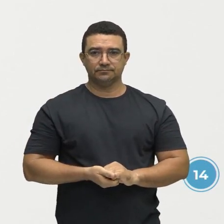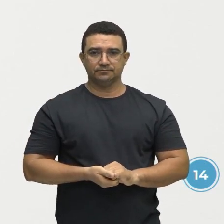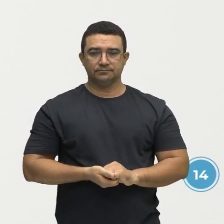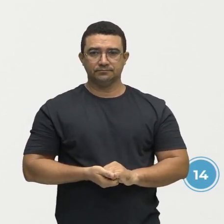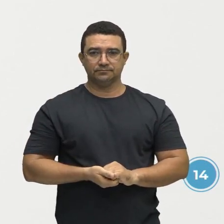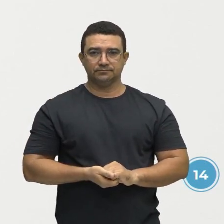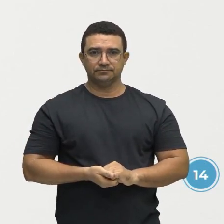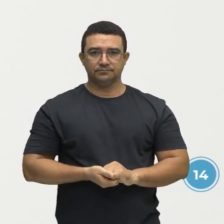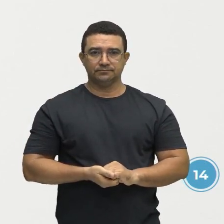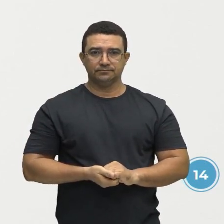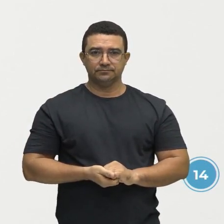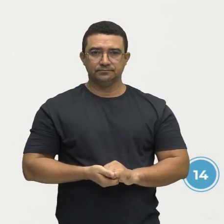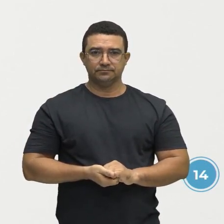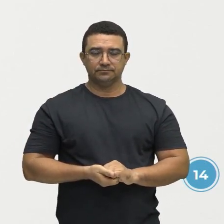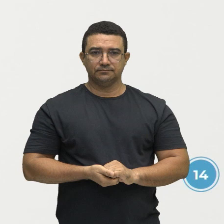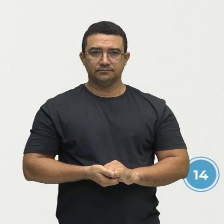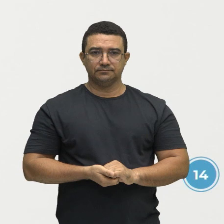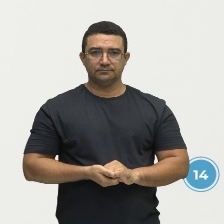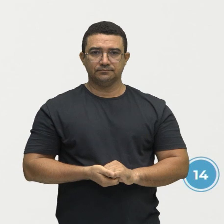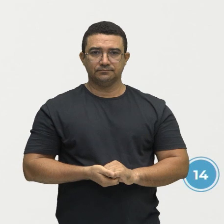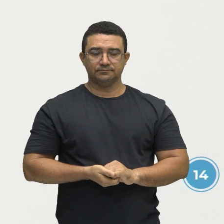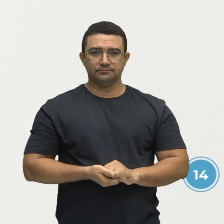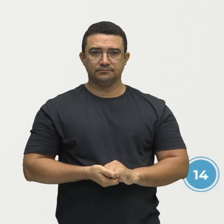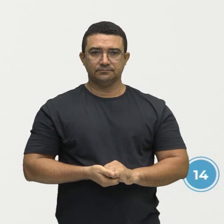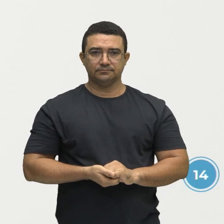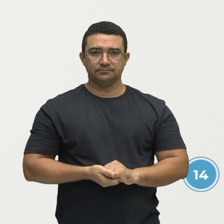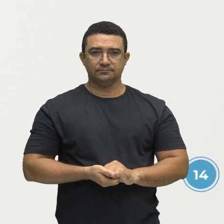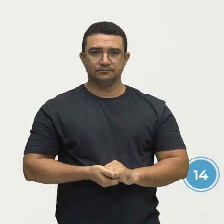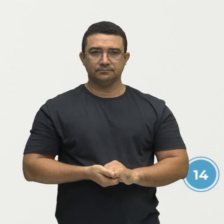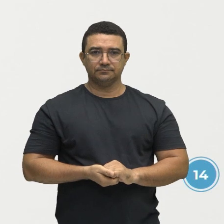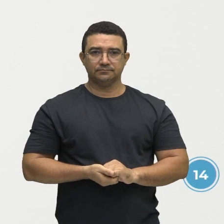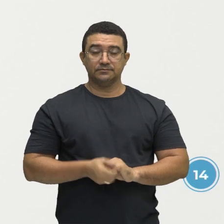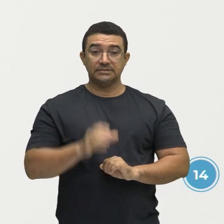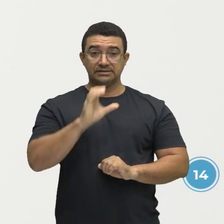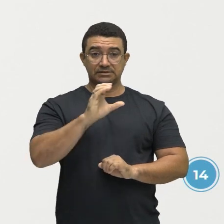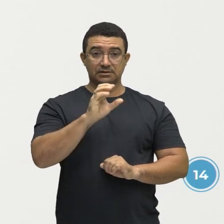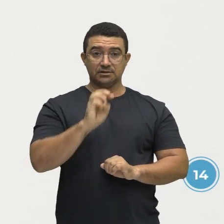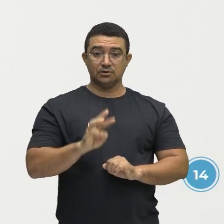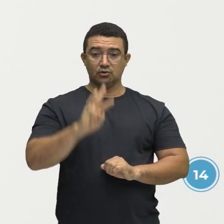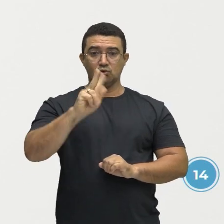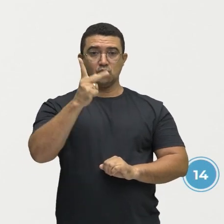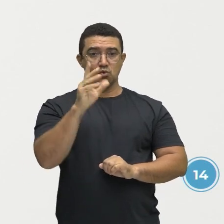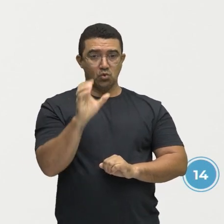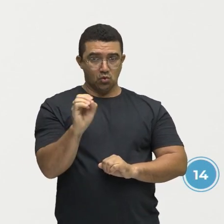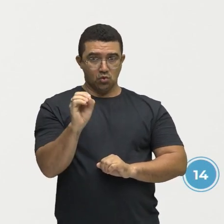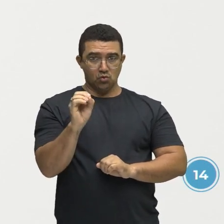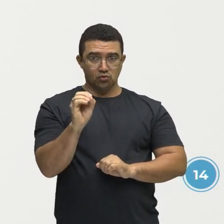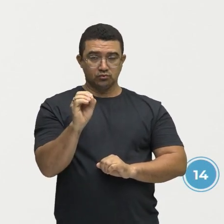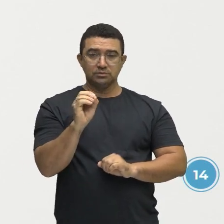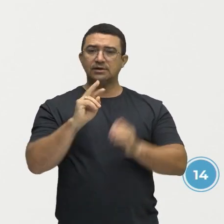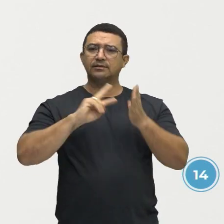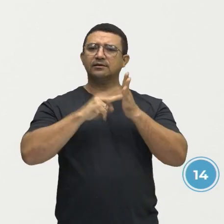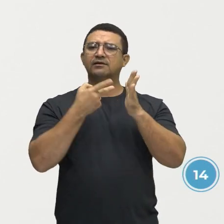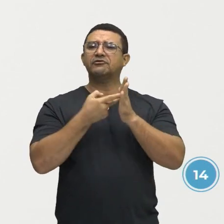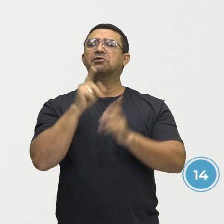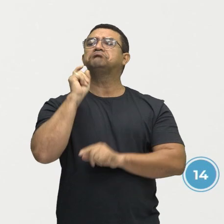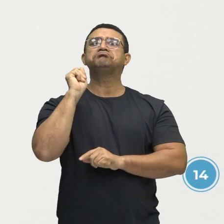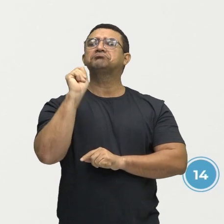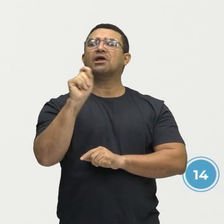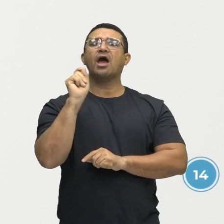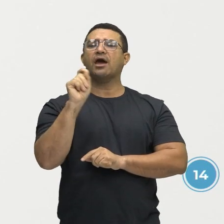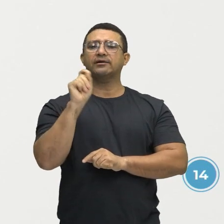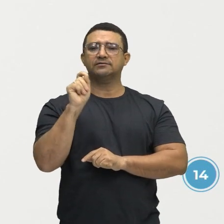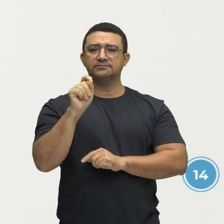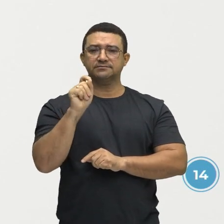significa onde, where, where. Na letra C, nós temos o who, who,